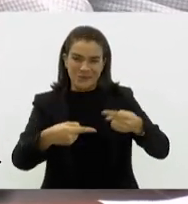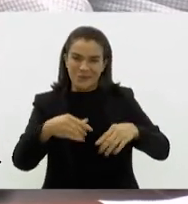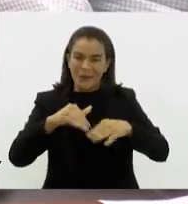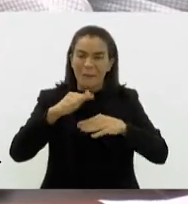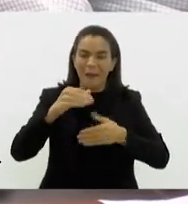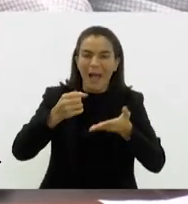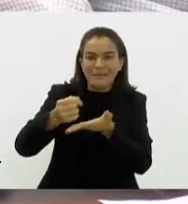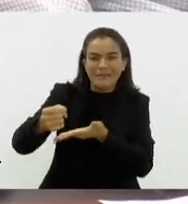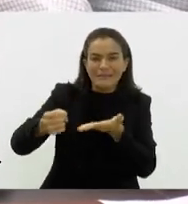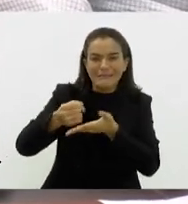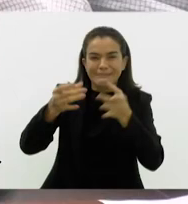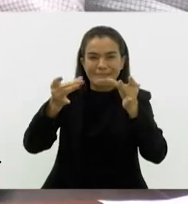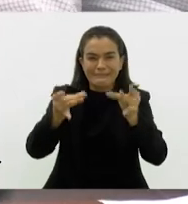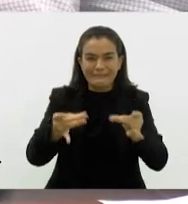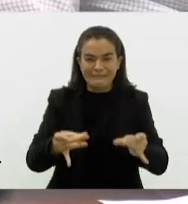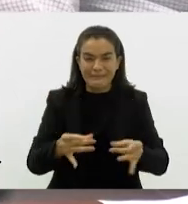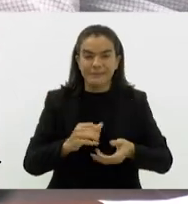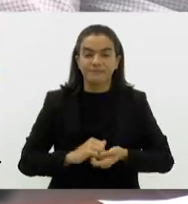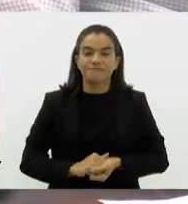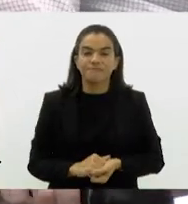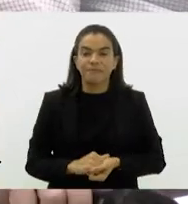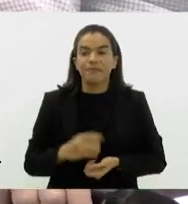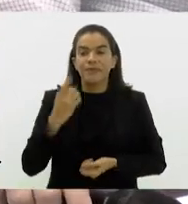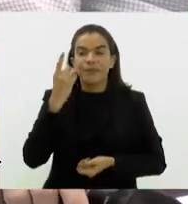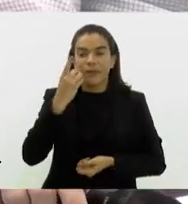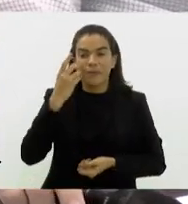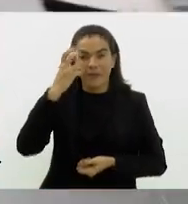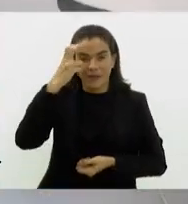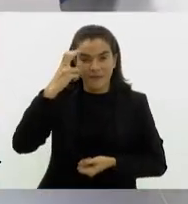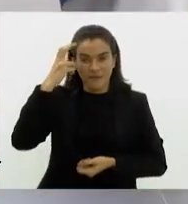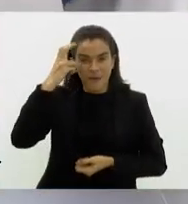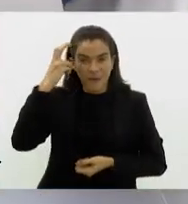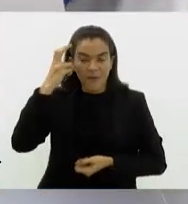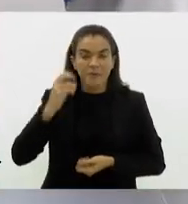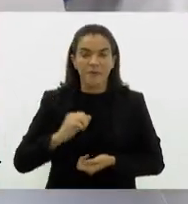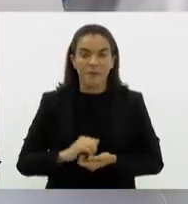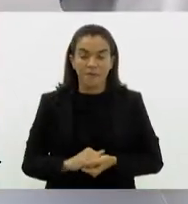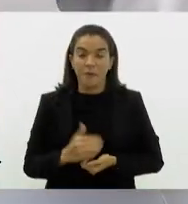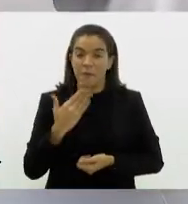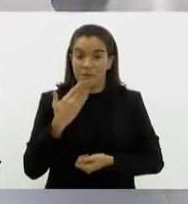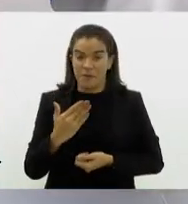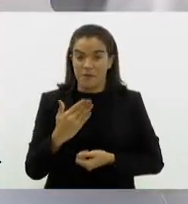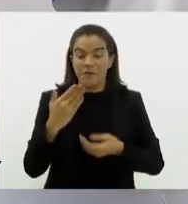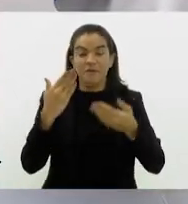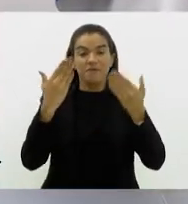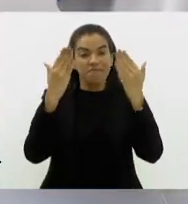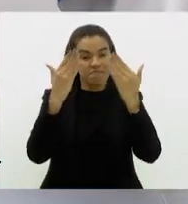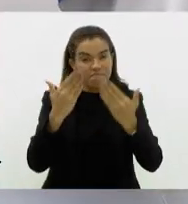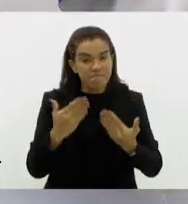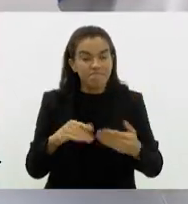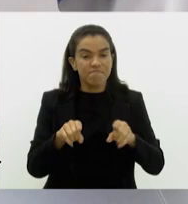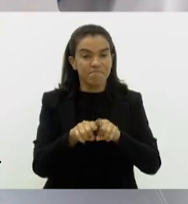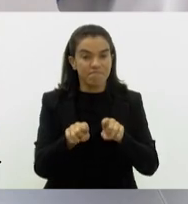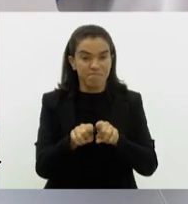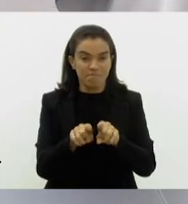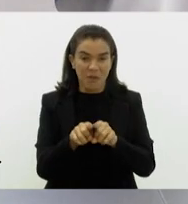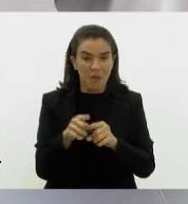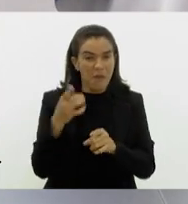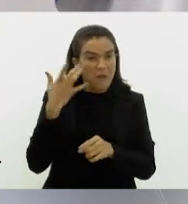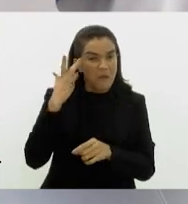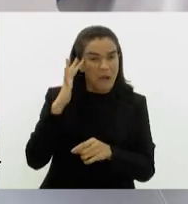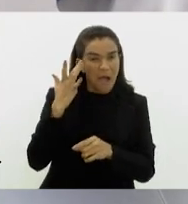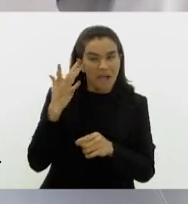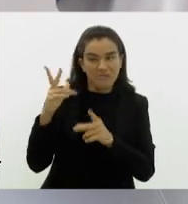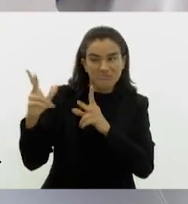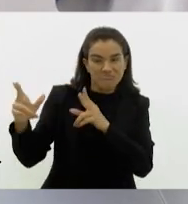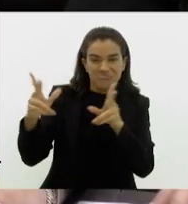fundamentado quando voltar à pauta. Deputada Verônica. Presidente, eu queria pedir vistas também, não sei se pelos mesmos motivos dos